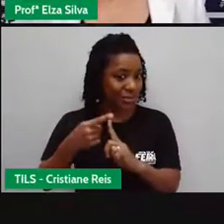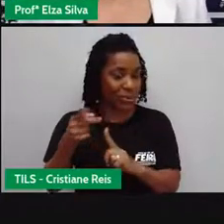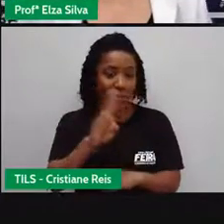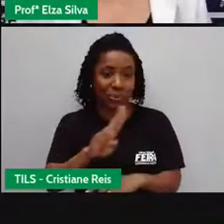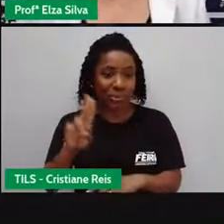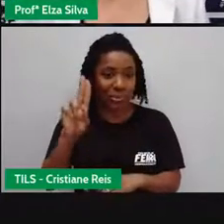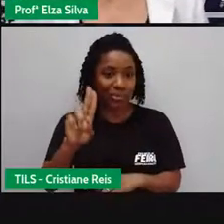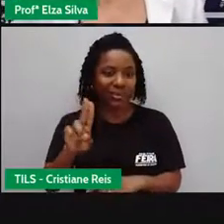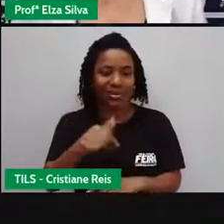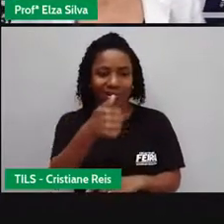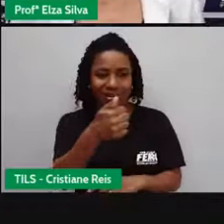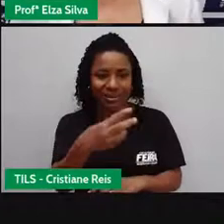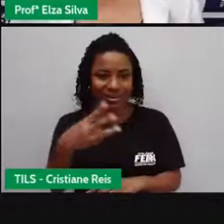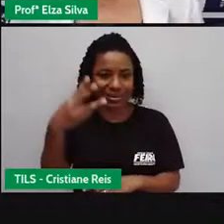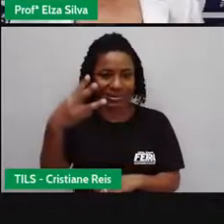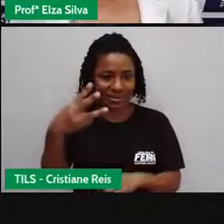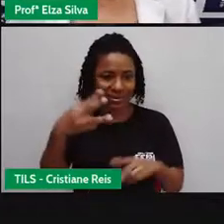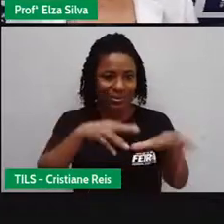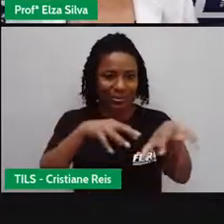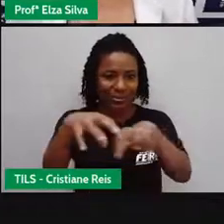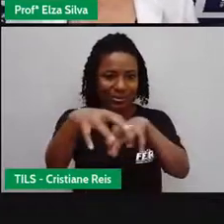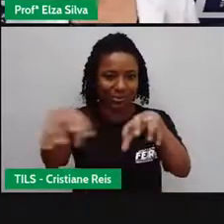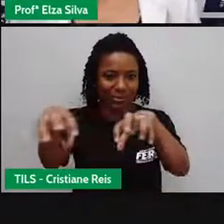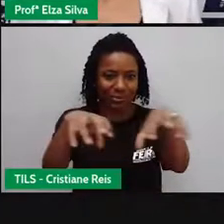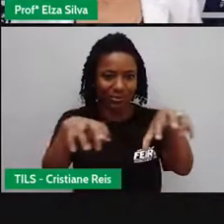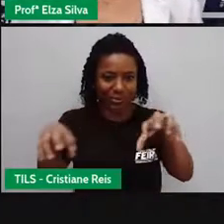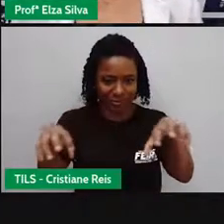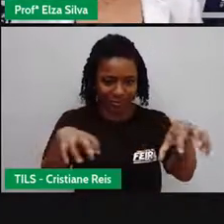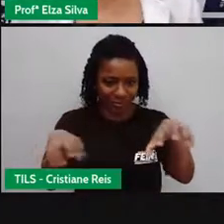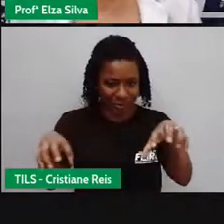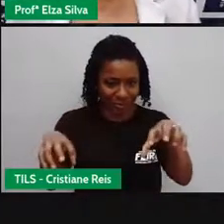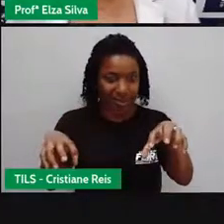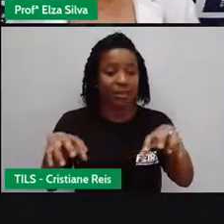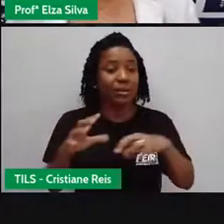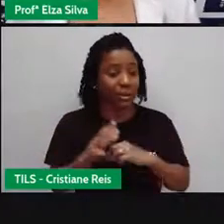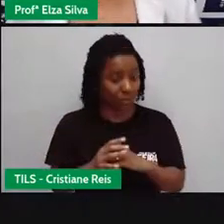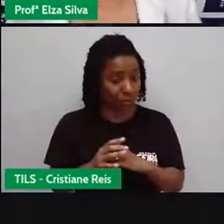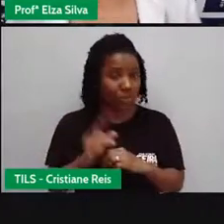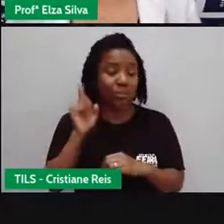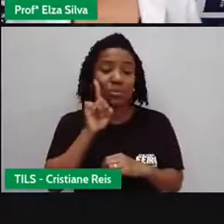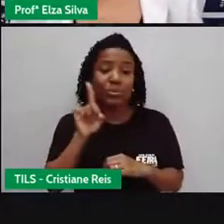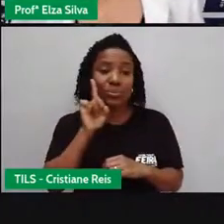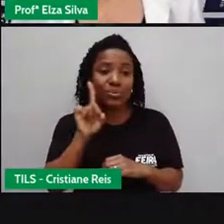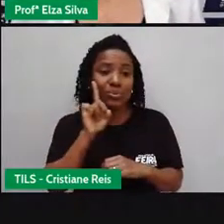Os Estados Unidos da América, que antes eram as 13 colônias,